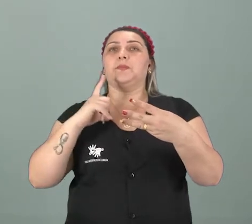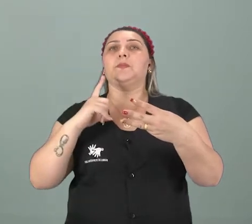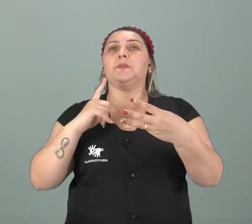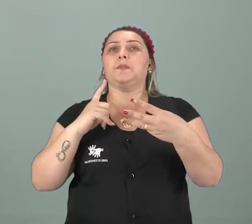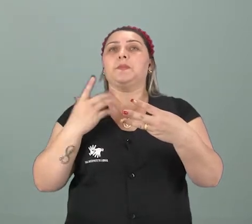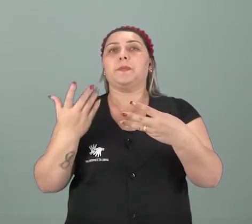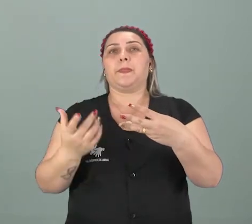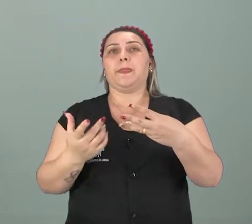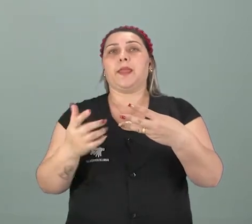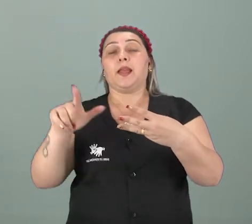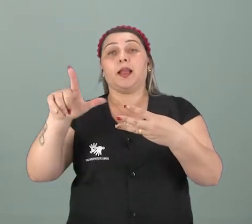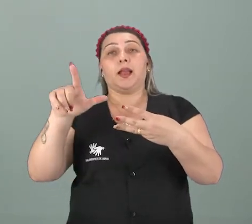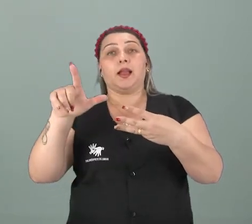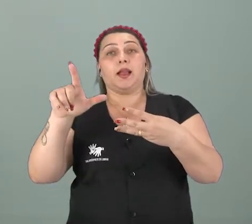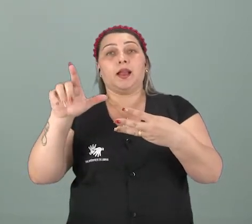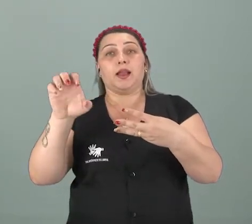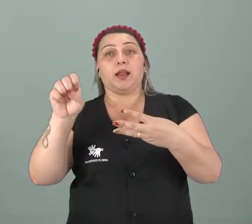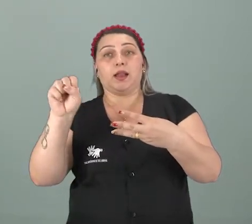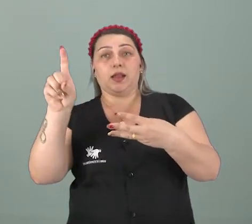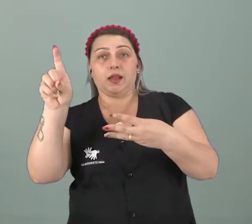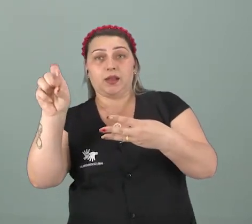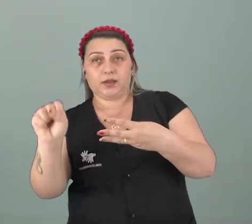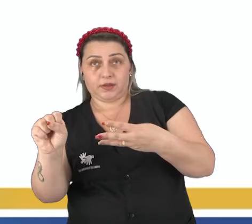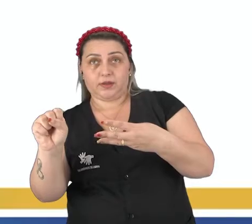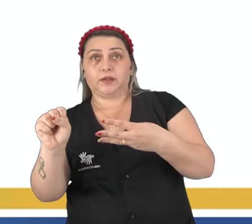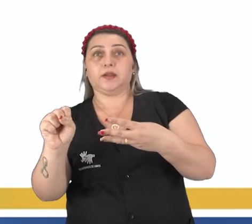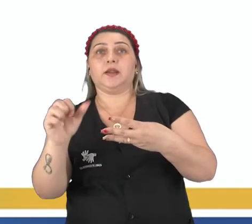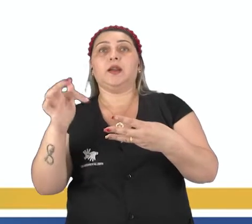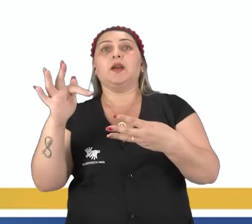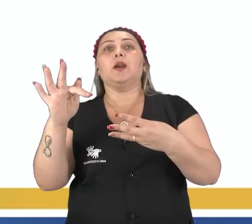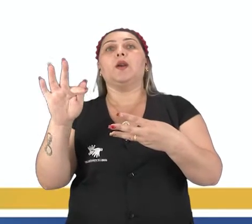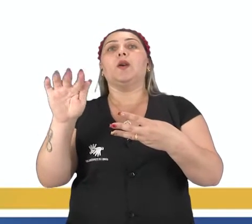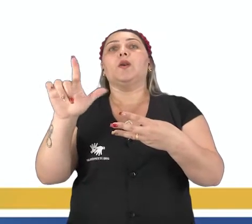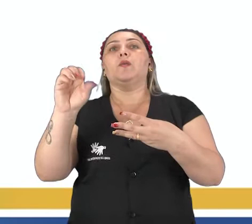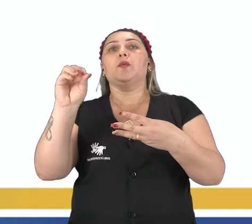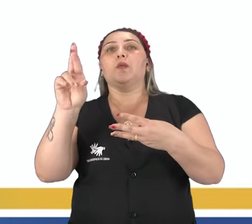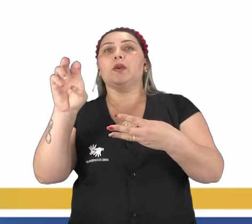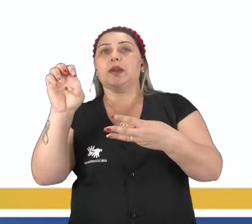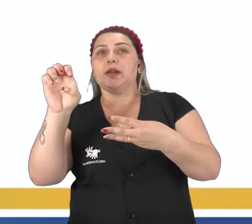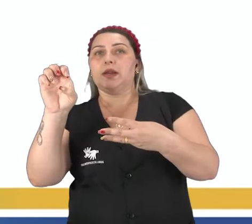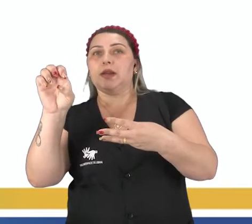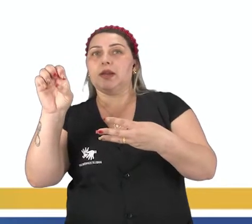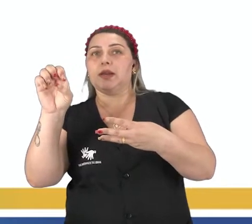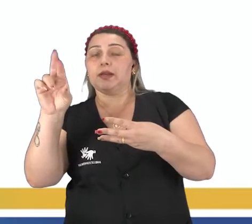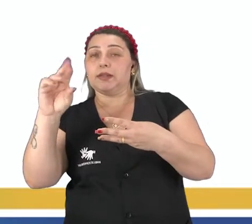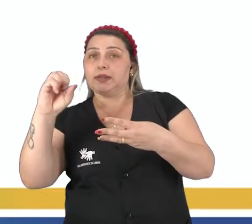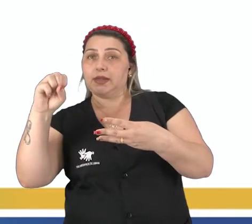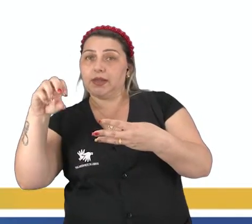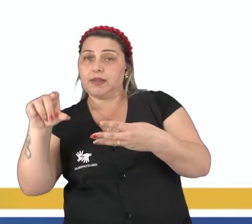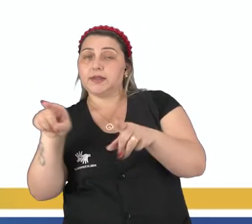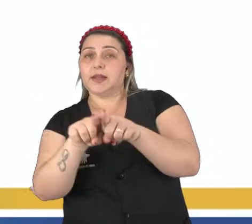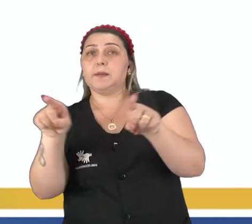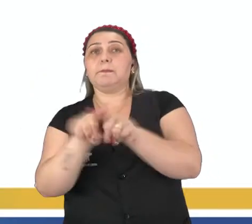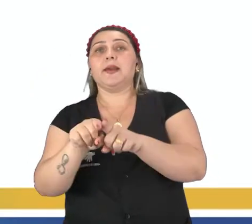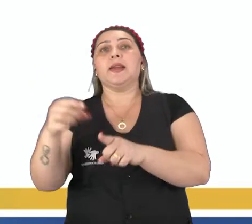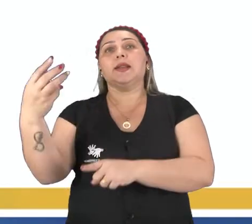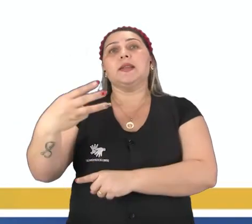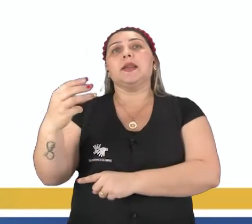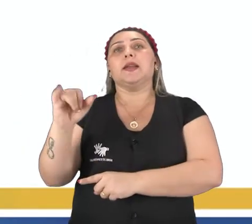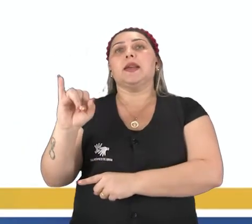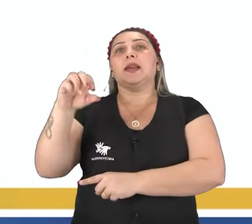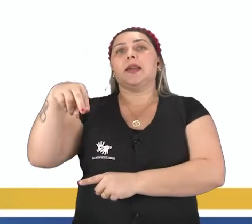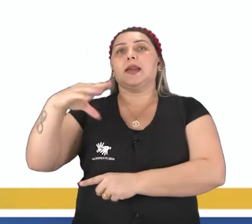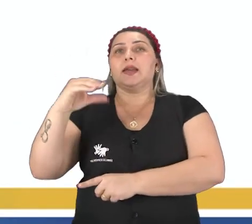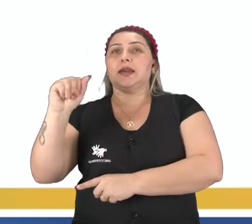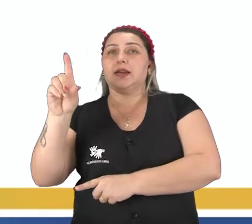mercado, basicamente. Nós temos as lâmpadas LEDs, fluorescentes e incandescentes, né? Na maioria das